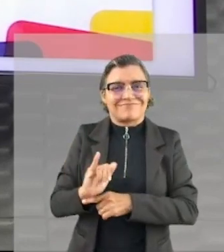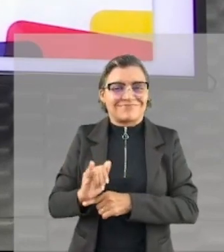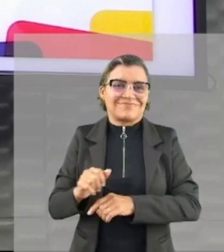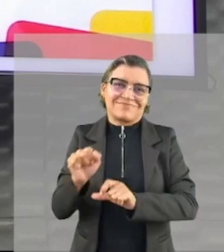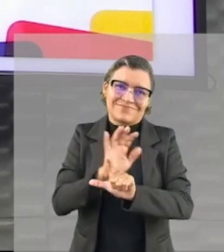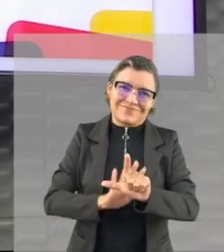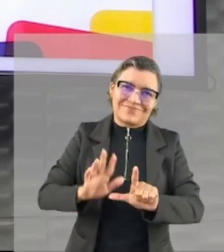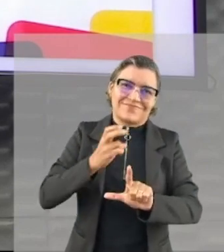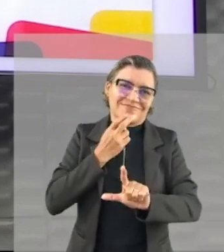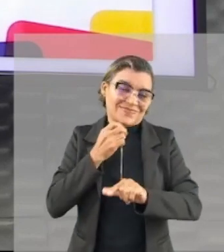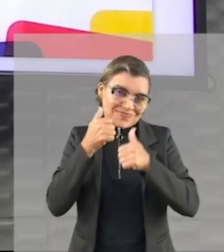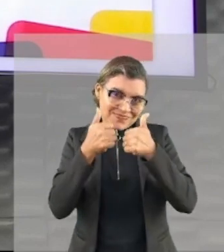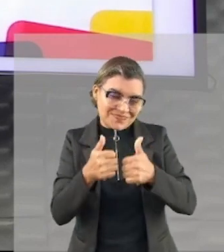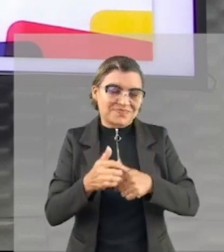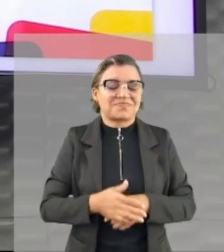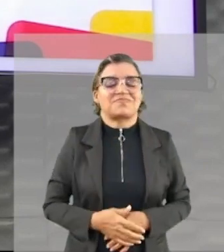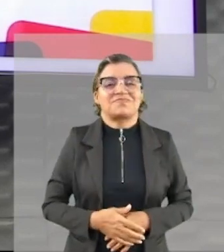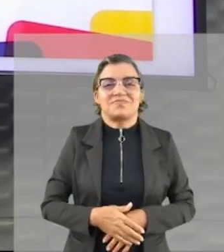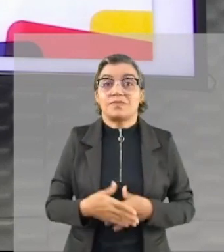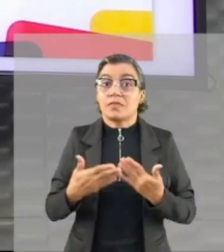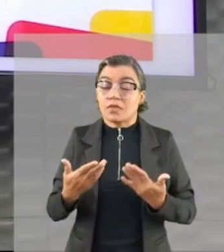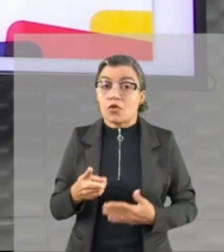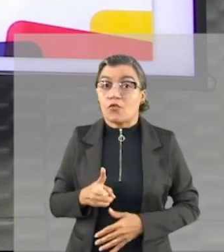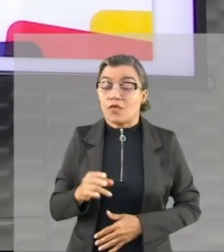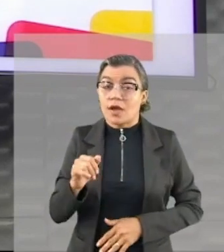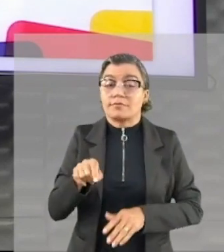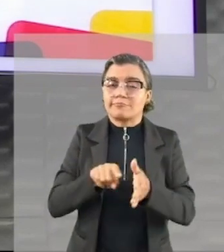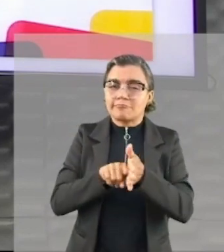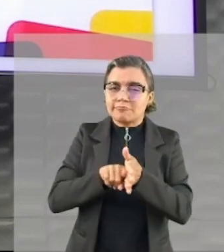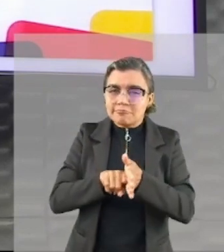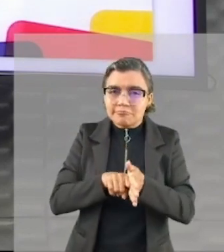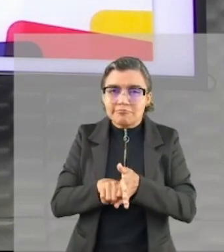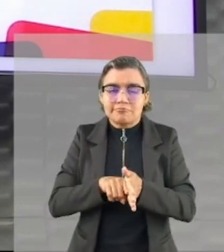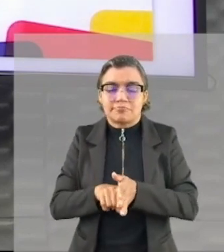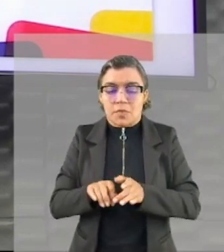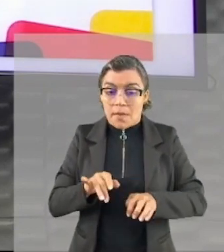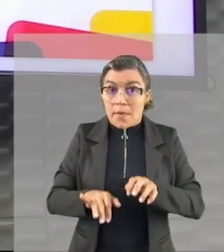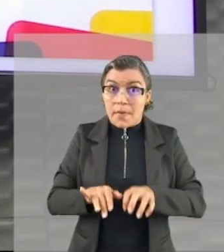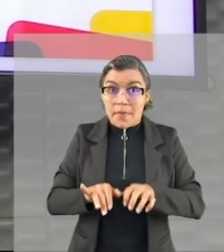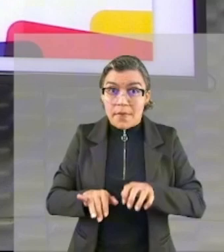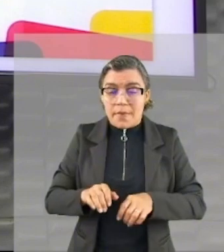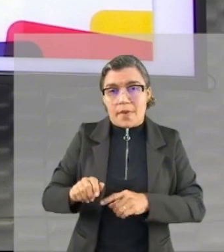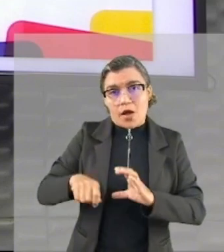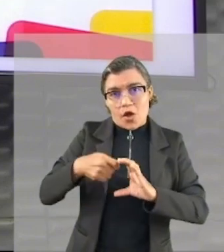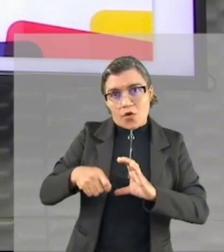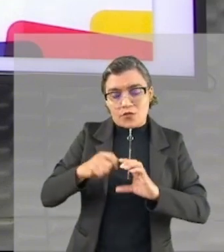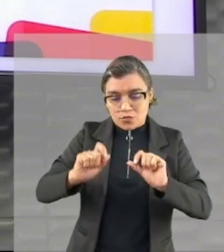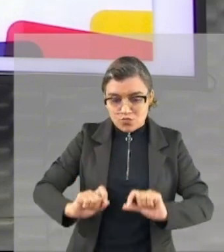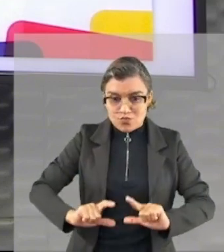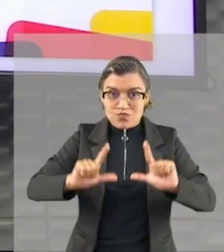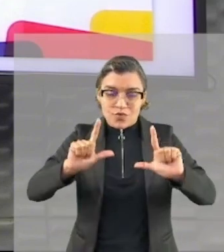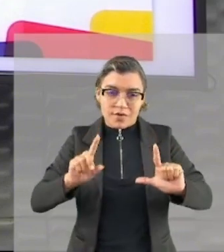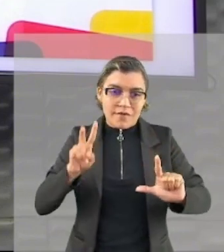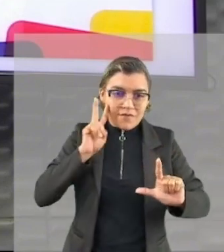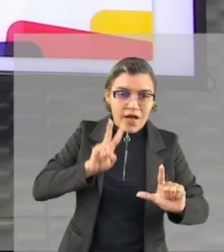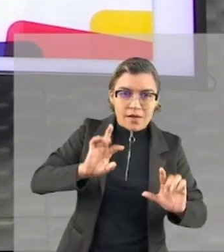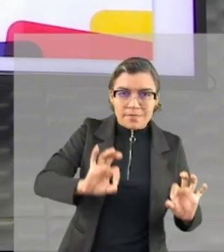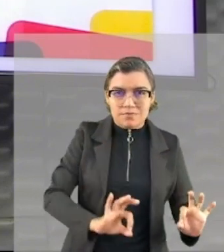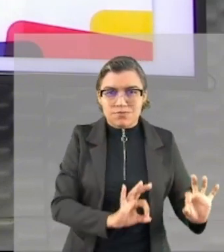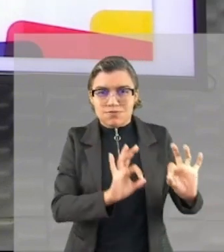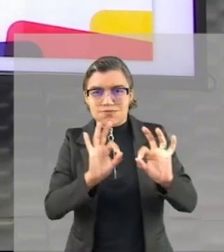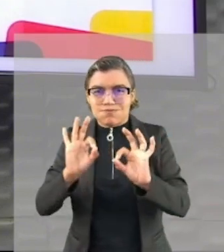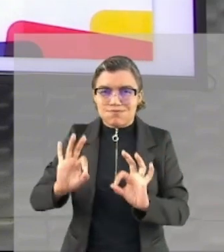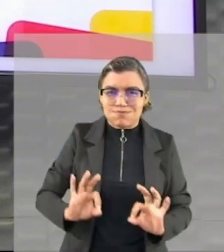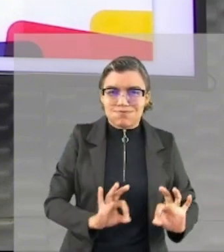bom? Então é isso. Vai lá na plataforma Gonçalves Dias, acessa os vídeos e vai maratonando todos os